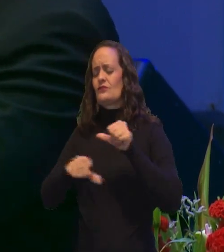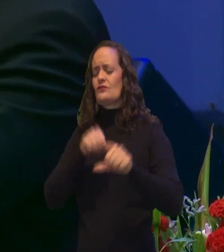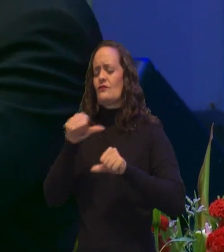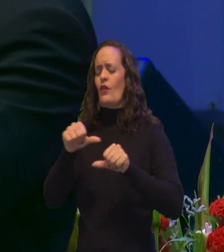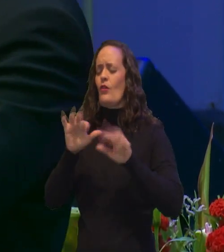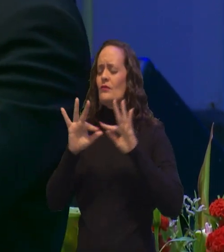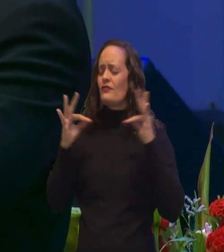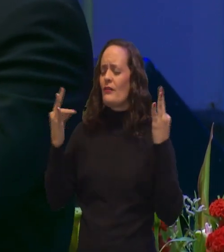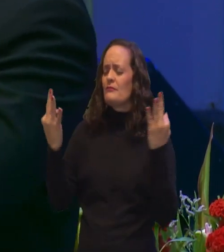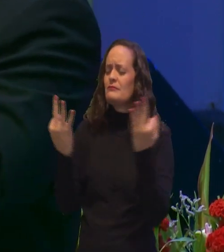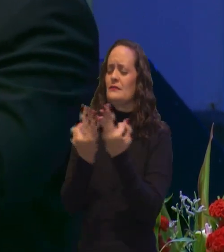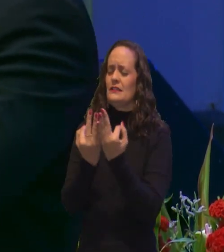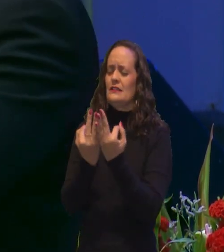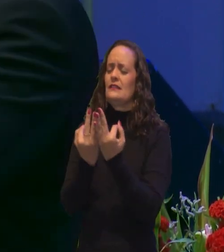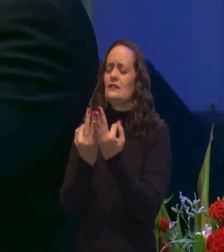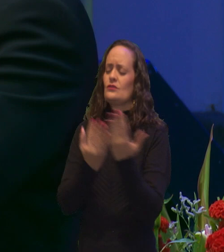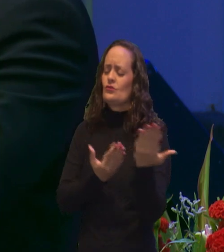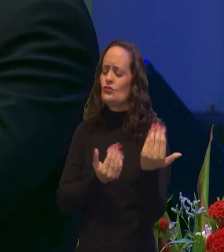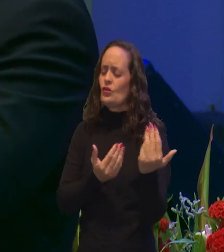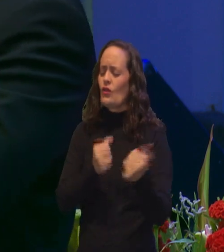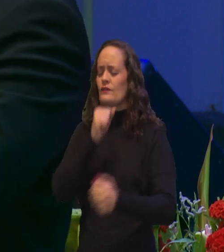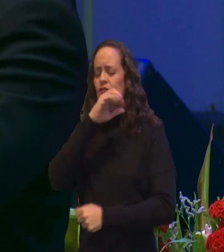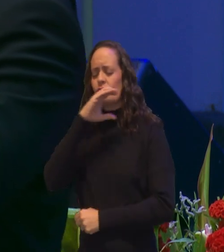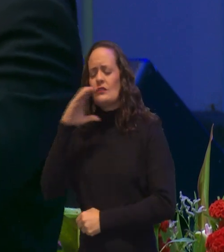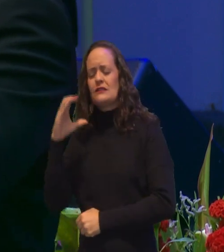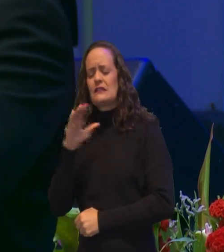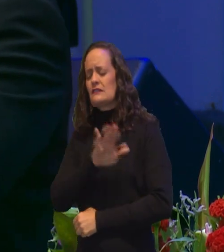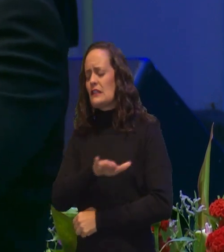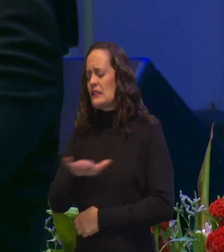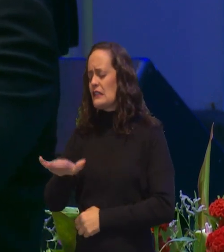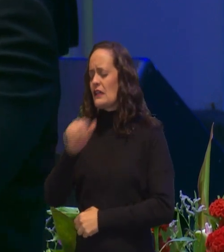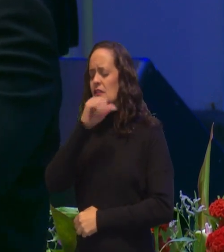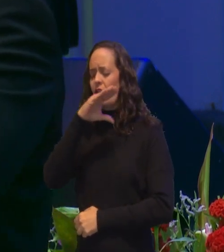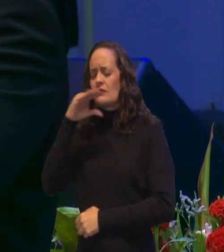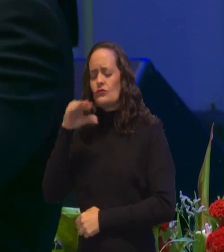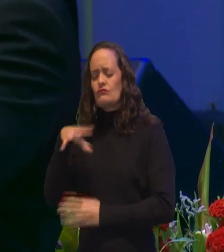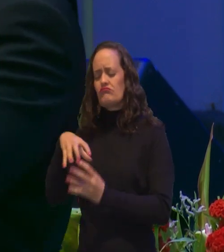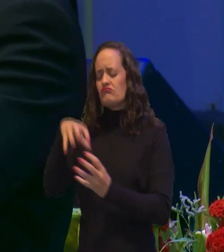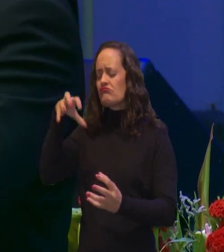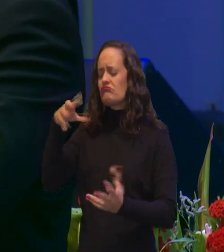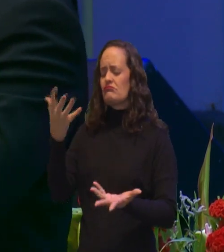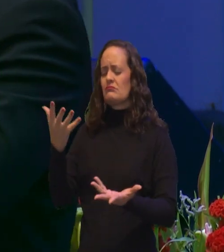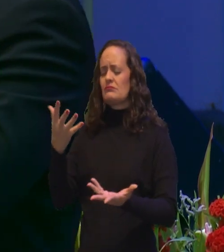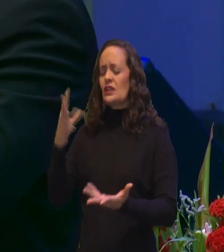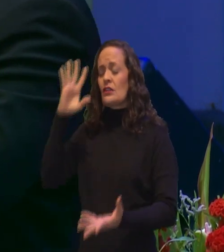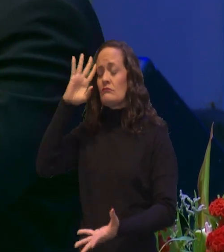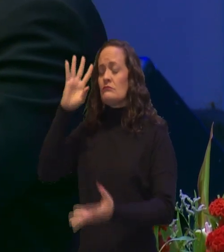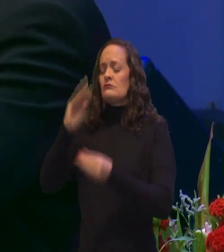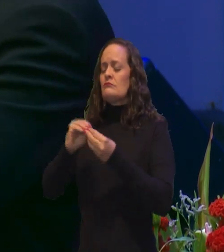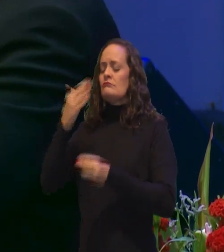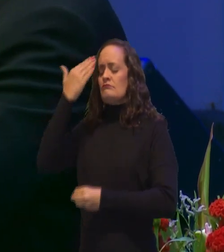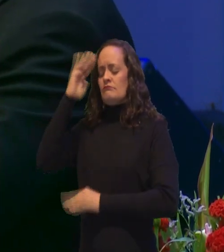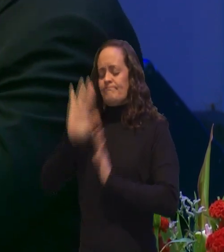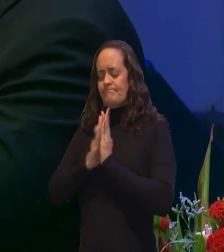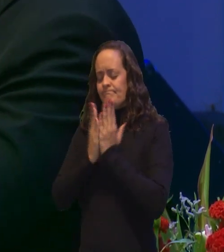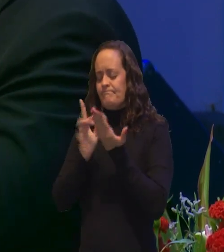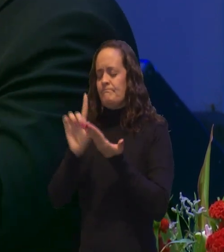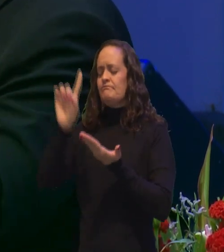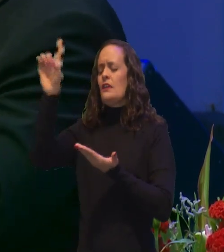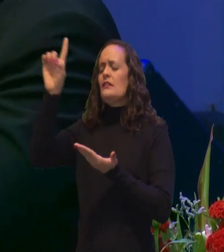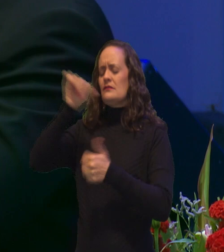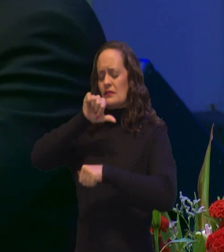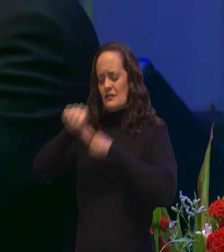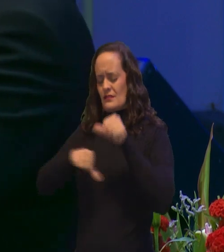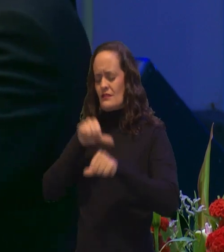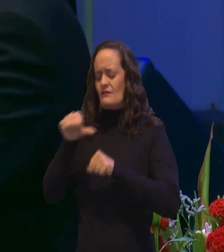famílias, restaura, Senhor, jovens, adolescentes, crianças, adultos, anciãos, que compreendam a tua palavra, Senhor. Restaura,